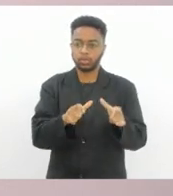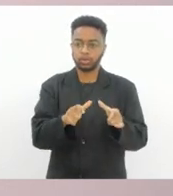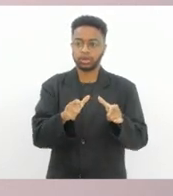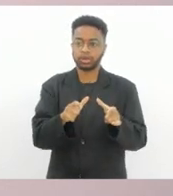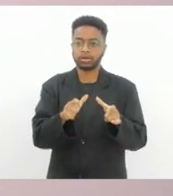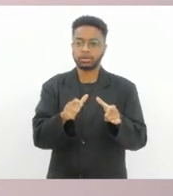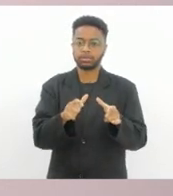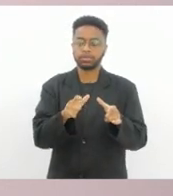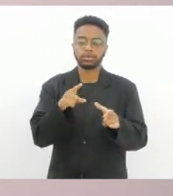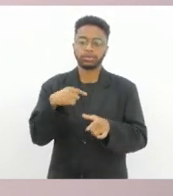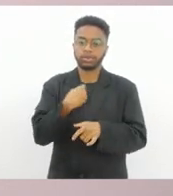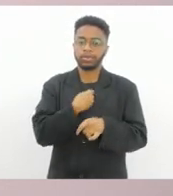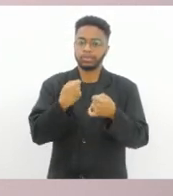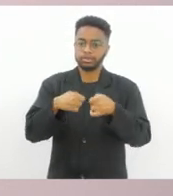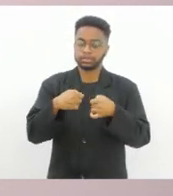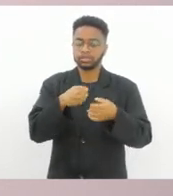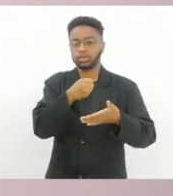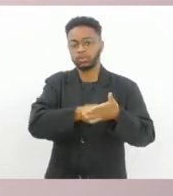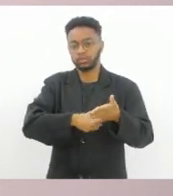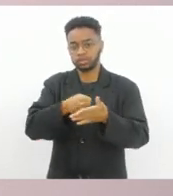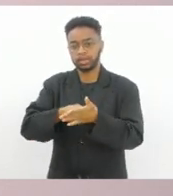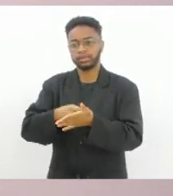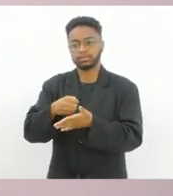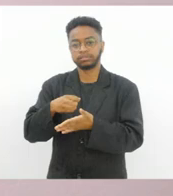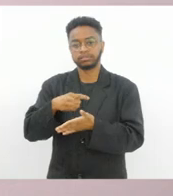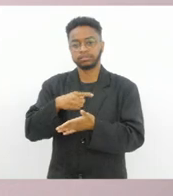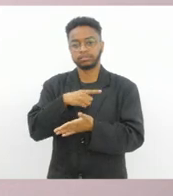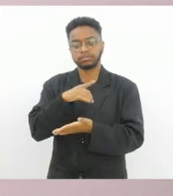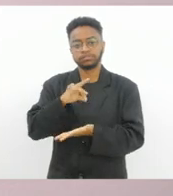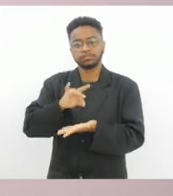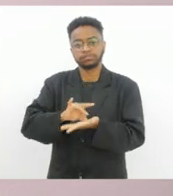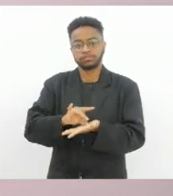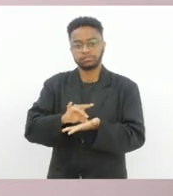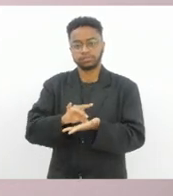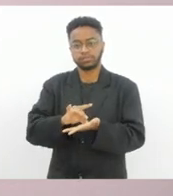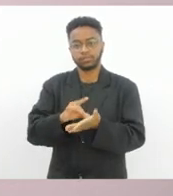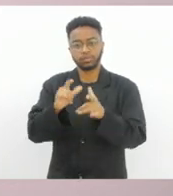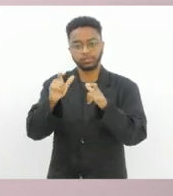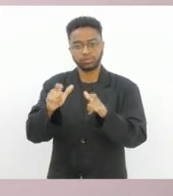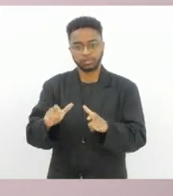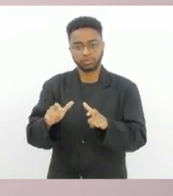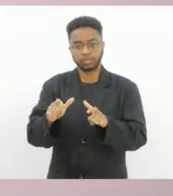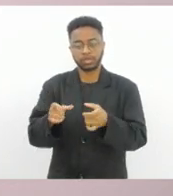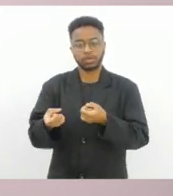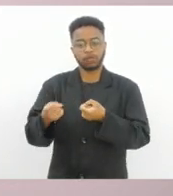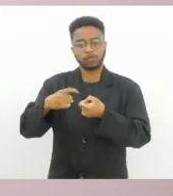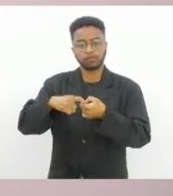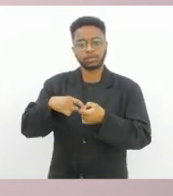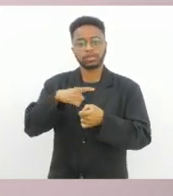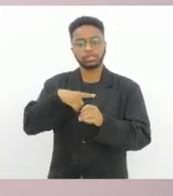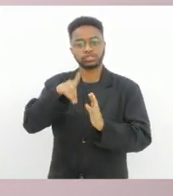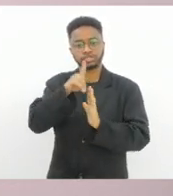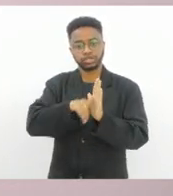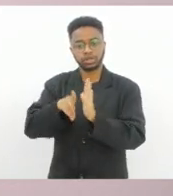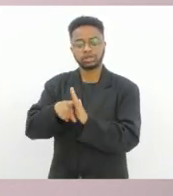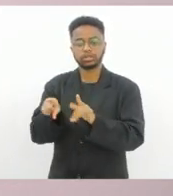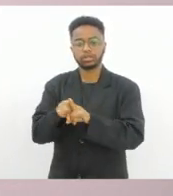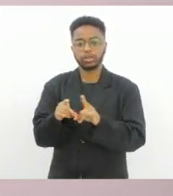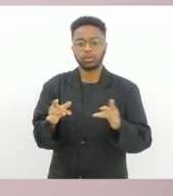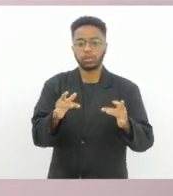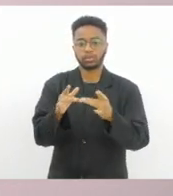vez mais a gente precisa lutar para que seja, de fato, esse local de retomada de direitos e de acesso à